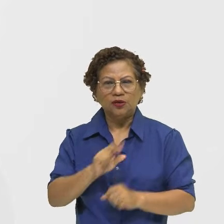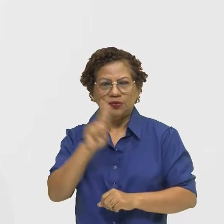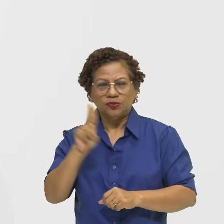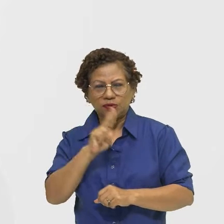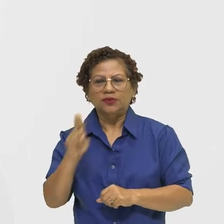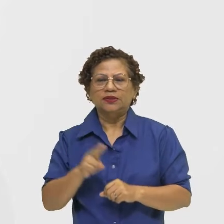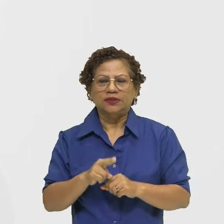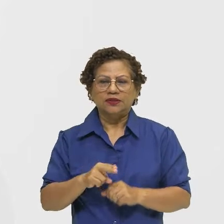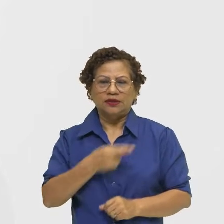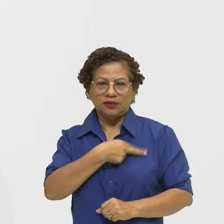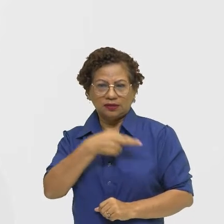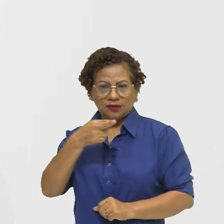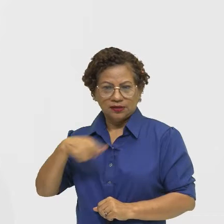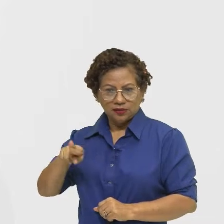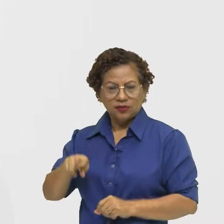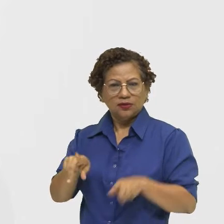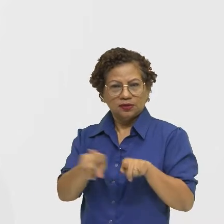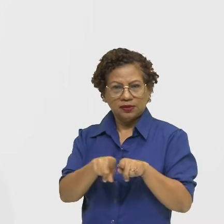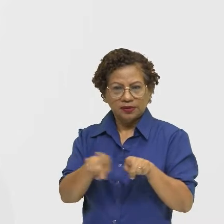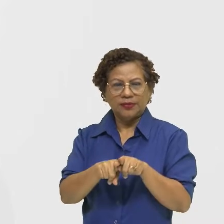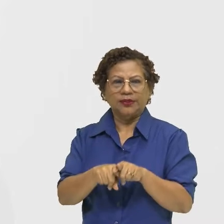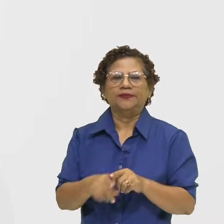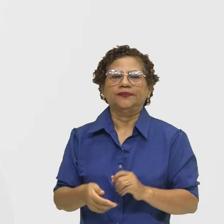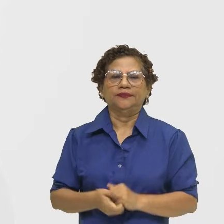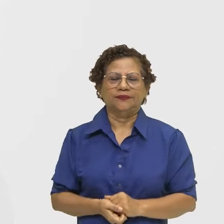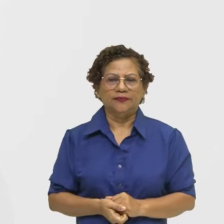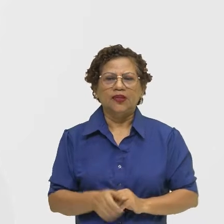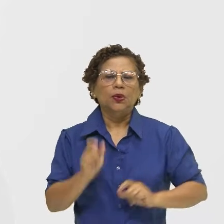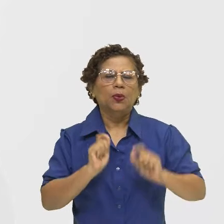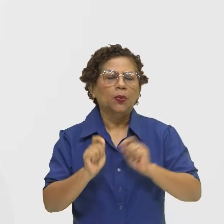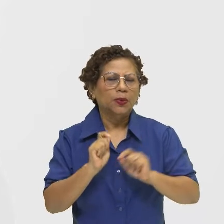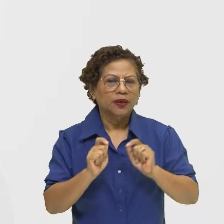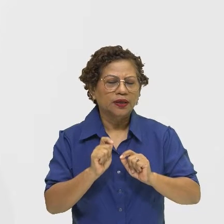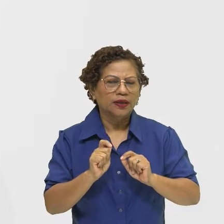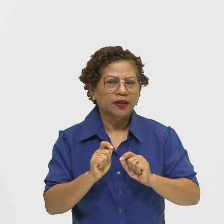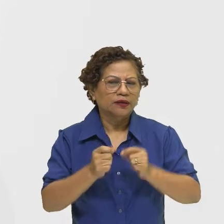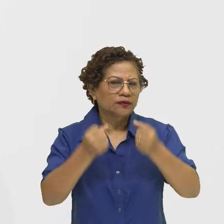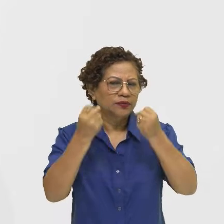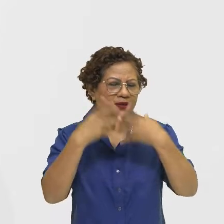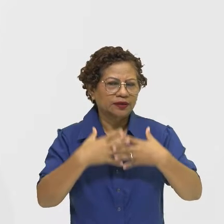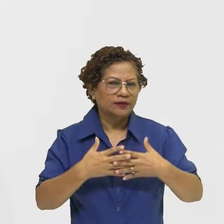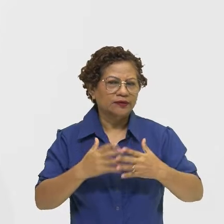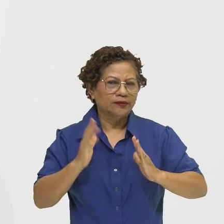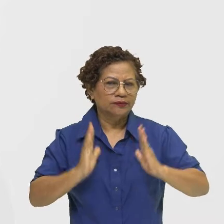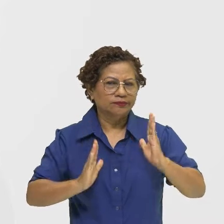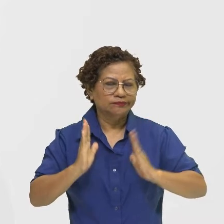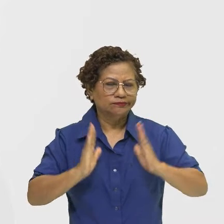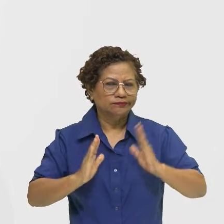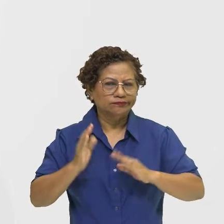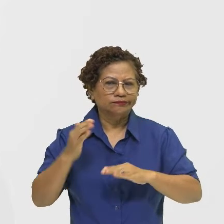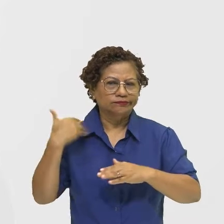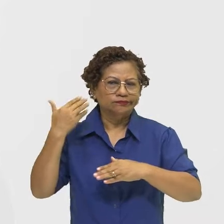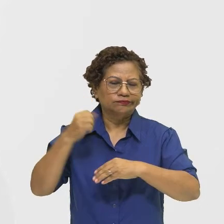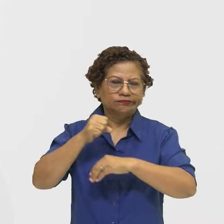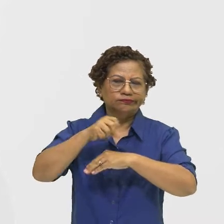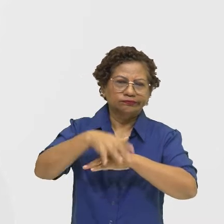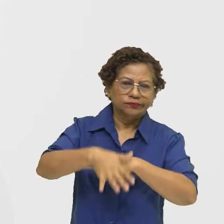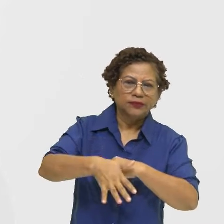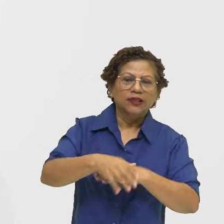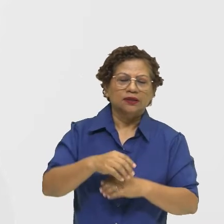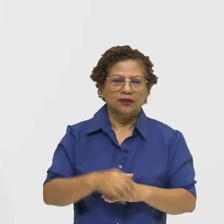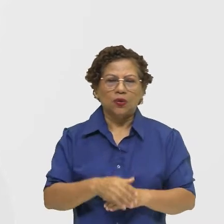que eu quero falar para vocês nesse momento? É que, nesse período da pré-história, o homem ele